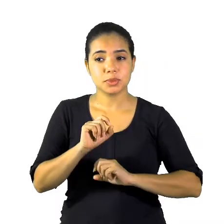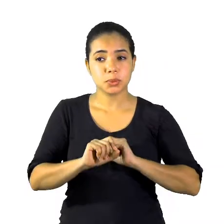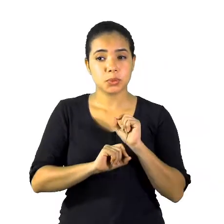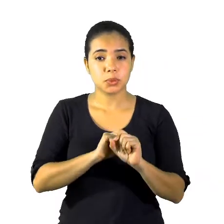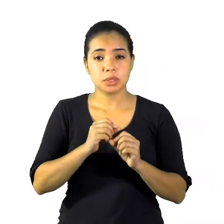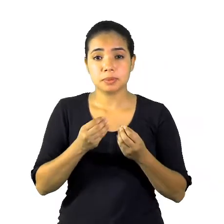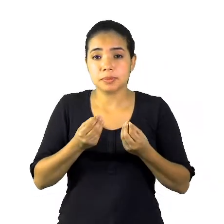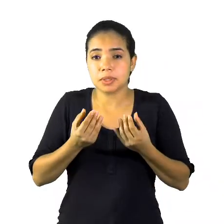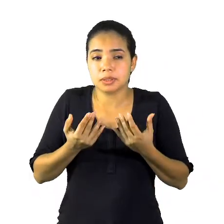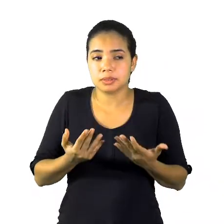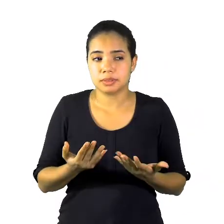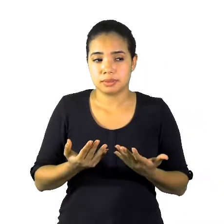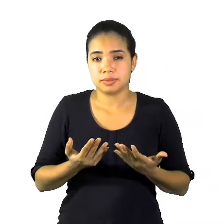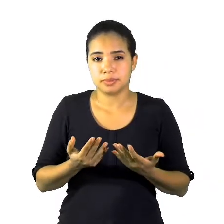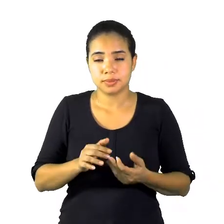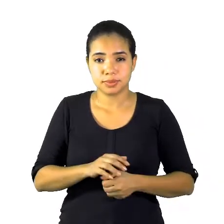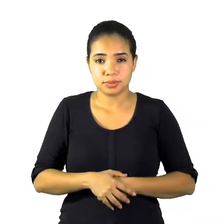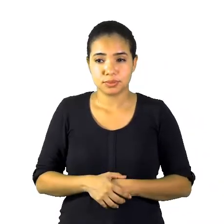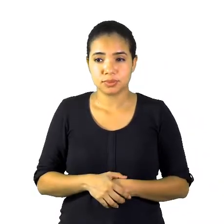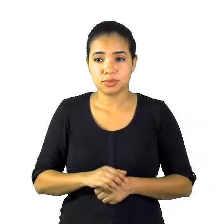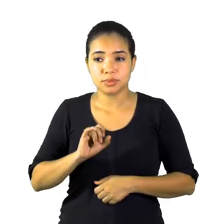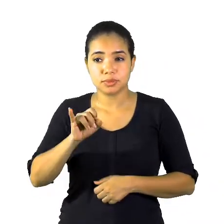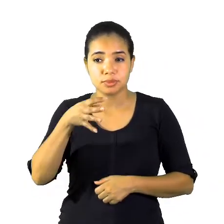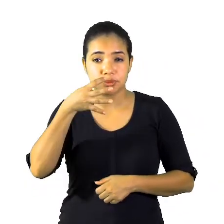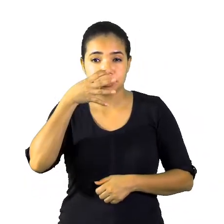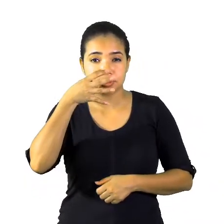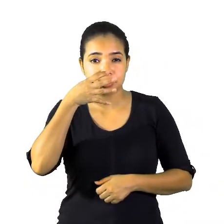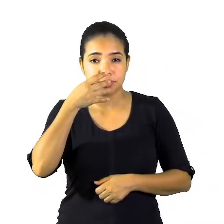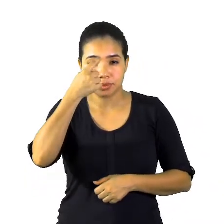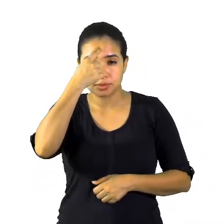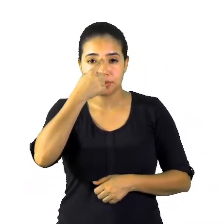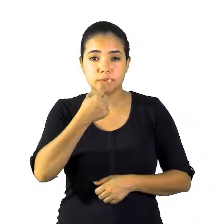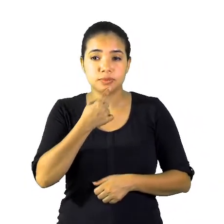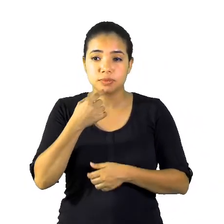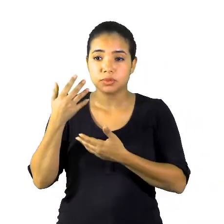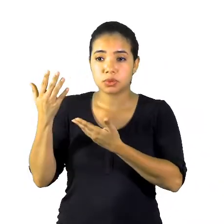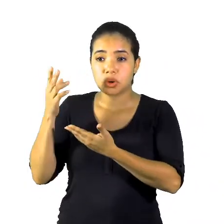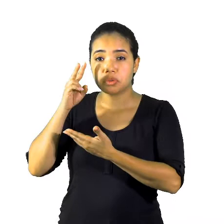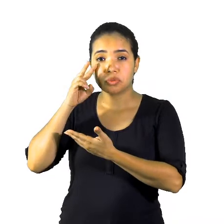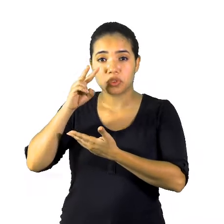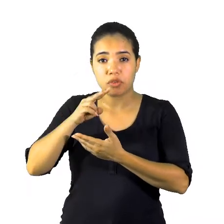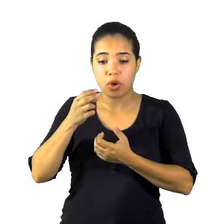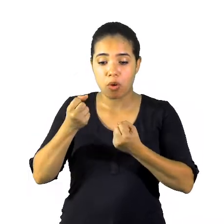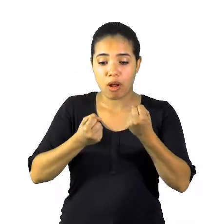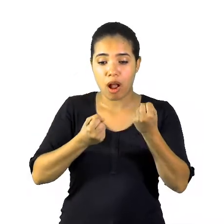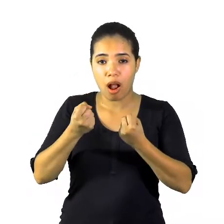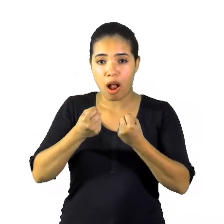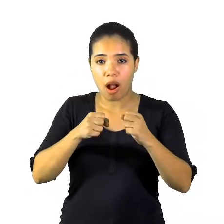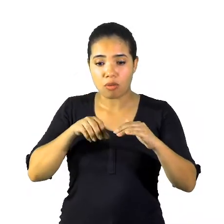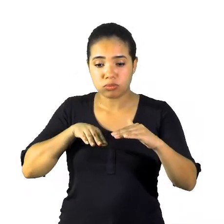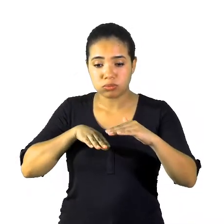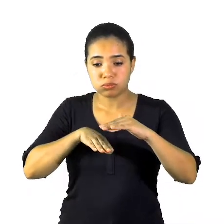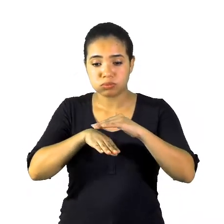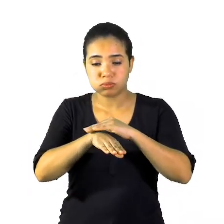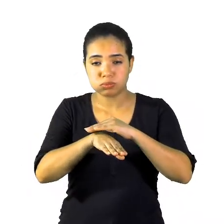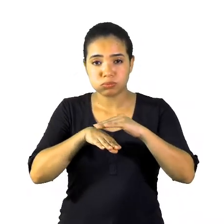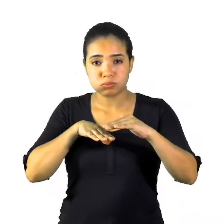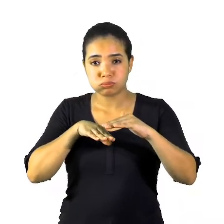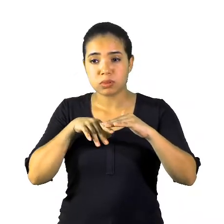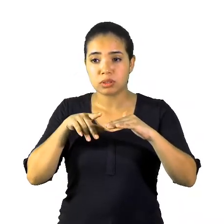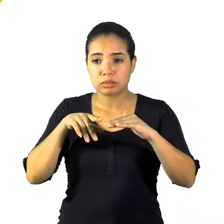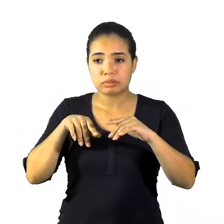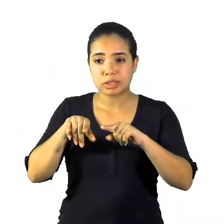para que serve uma planta. Se vocês observarem nessa planta, eu consigo ver até o tamanho do carro. Eu tenho um carro ali no meu desenho da minha